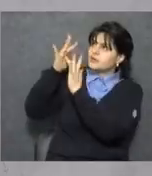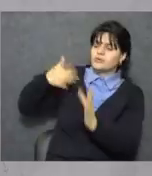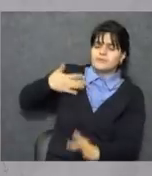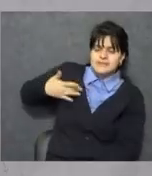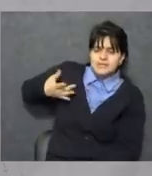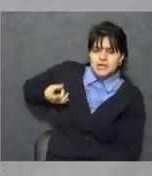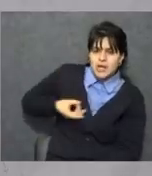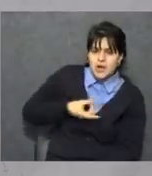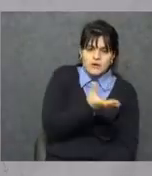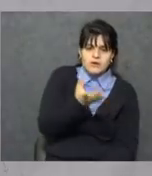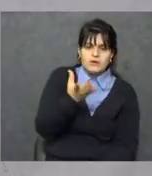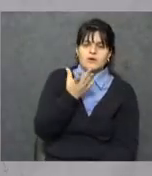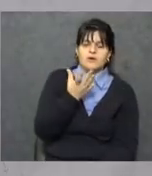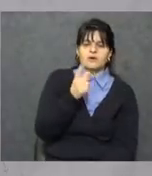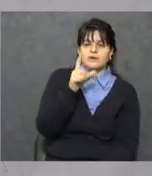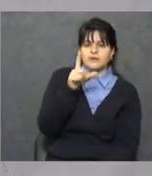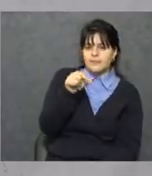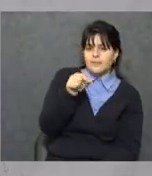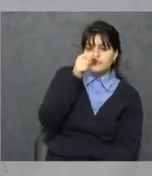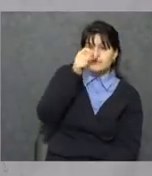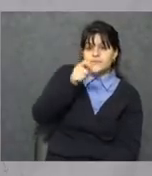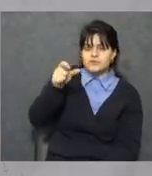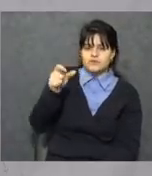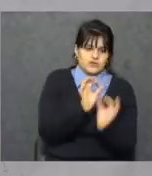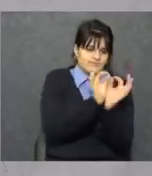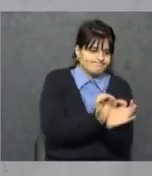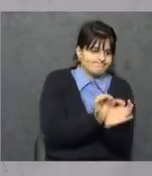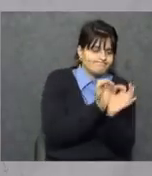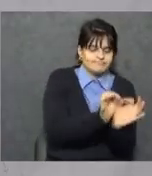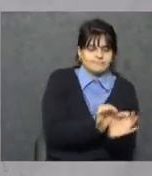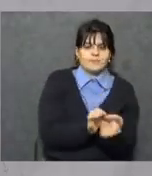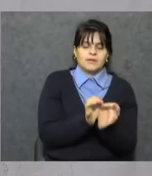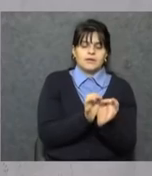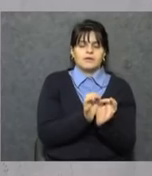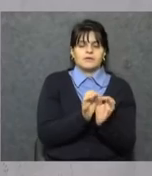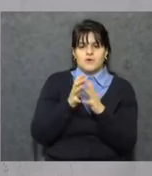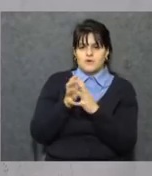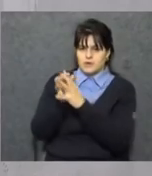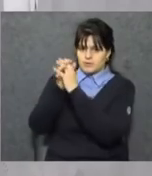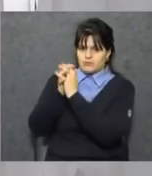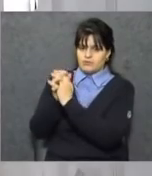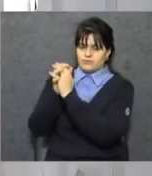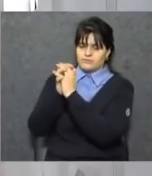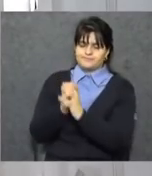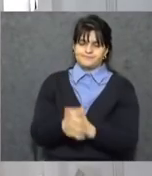dedicação dos que os tratam e assistem, oremos.